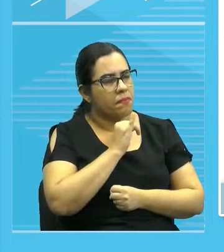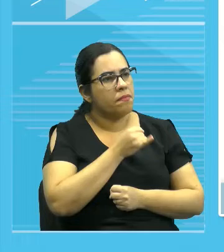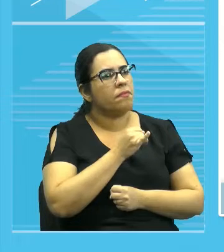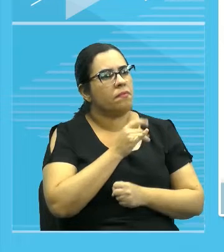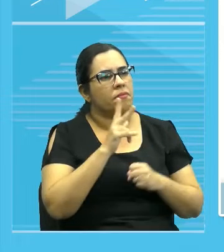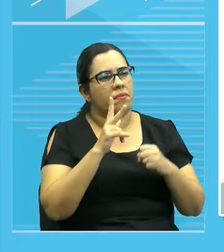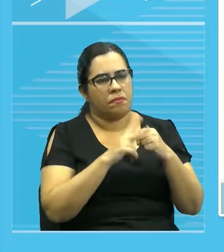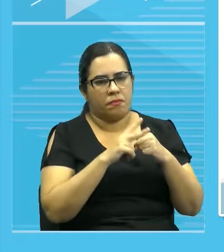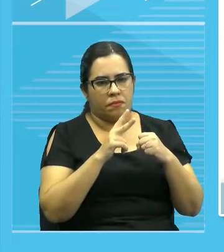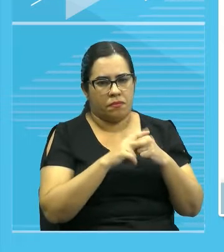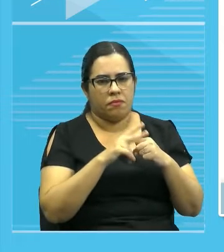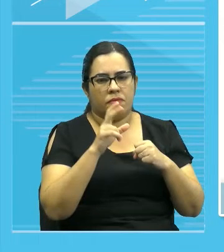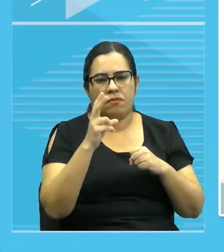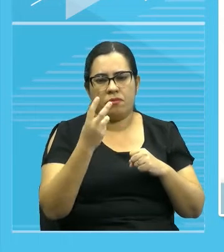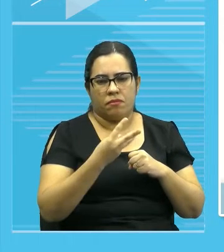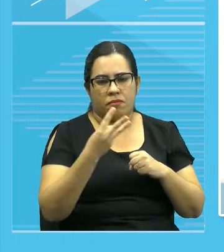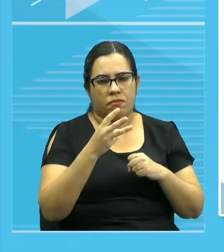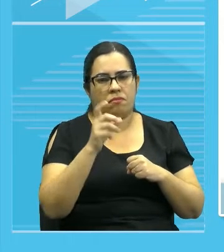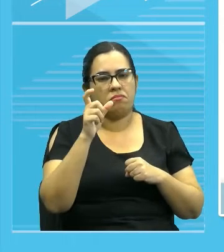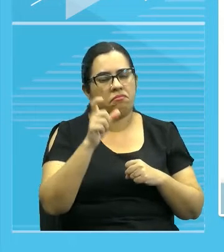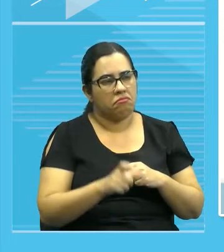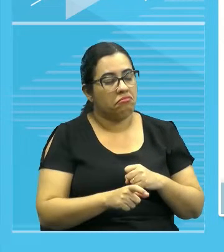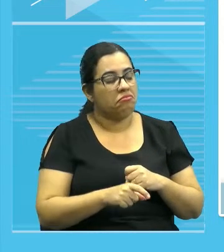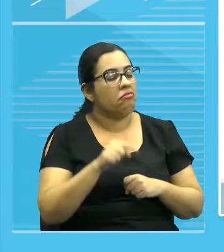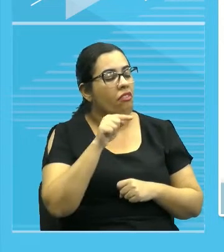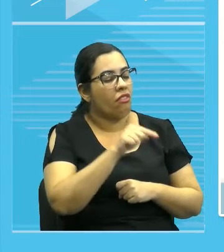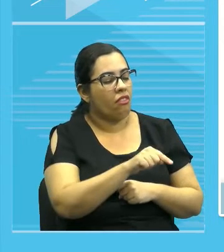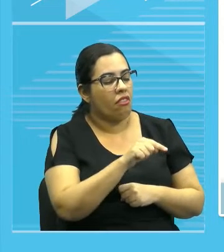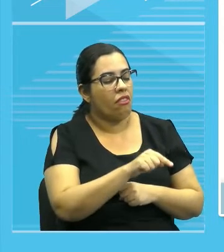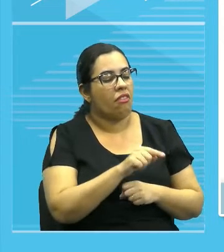estão em terceira pessoa é pobre